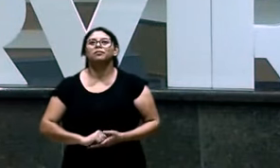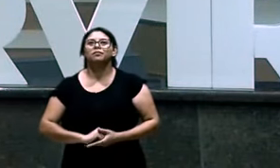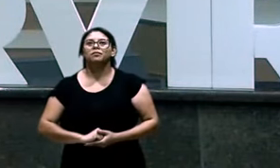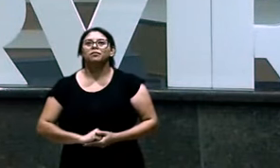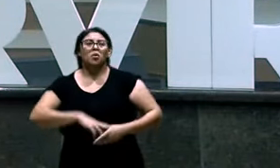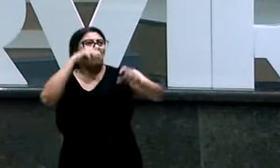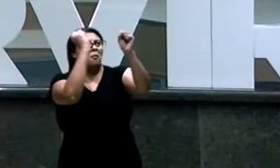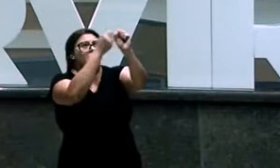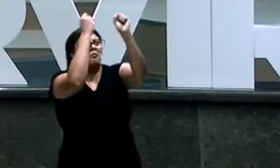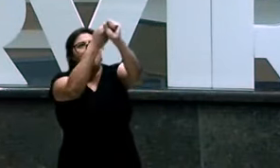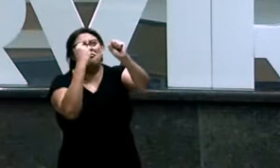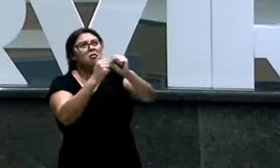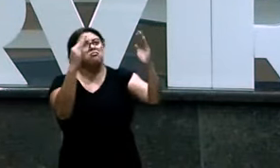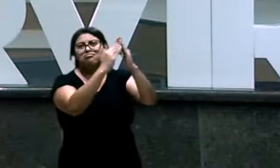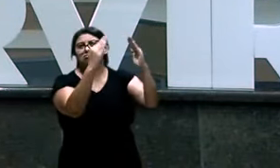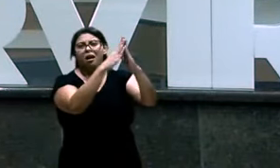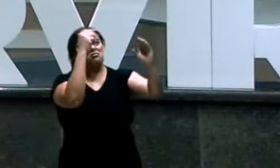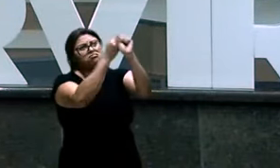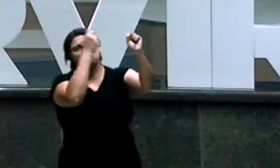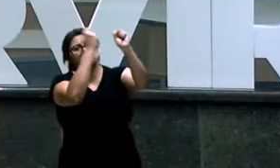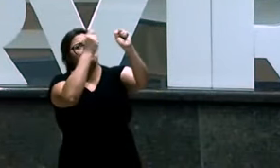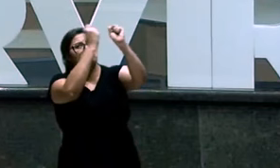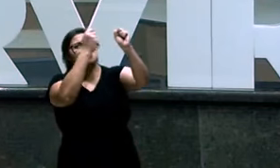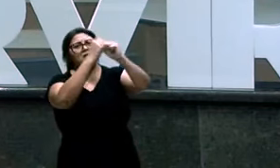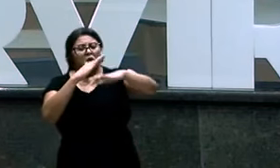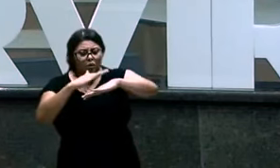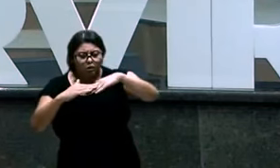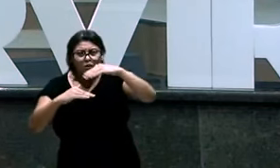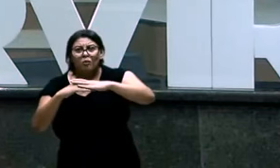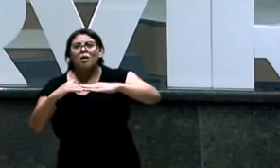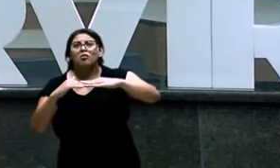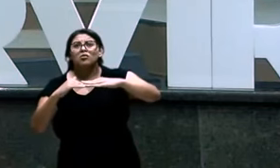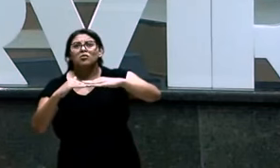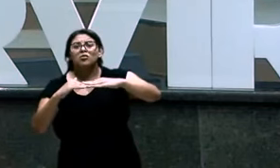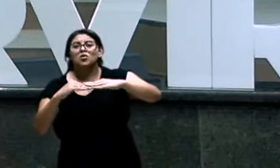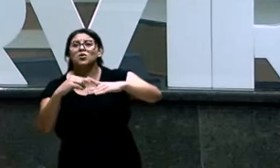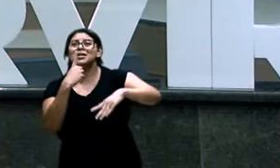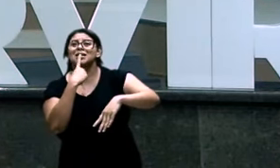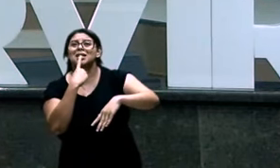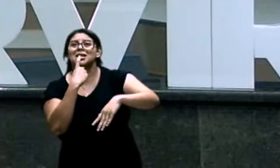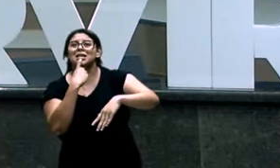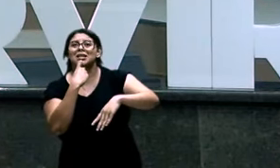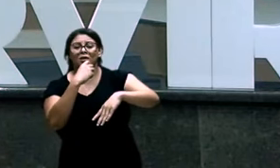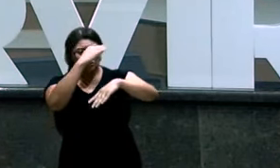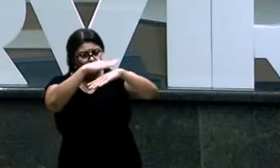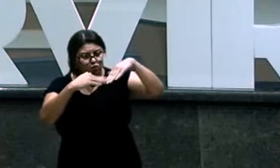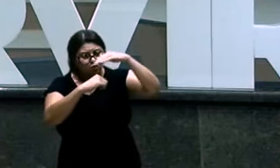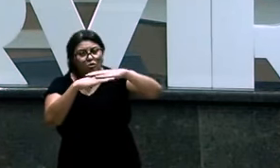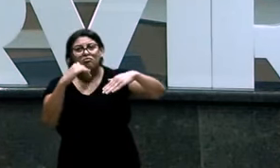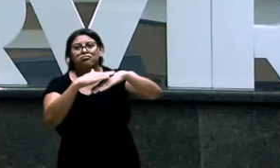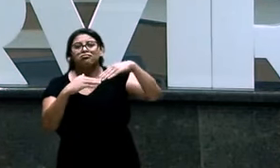poderia construir essa casa. As suas mãos eram manchadas de sangue. Gedidias, a saber, Salomão, filho de